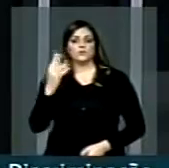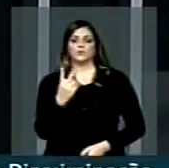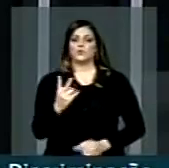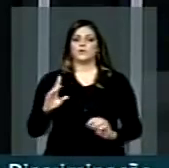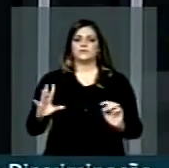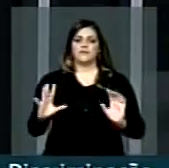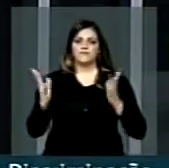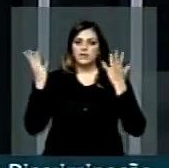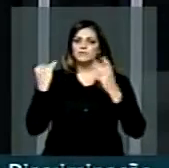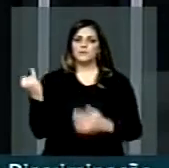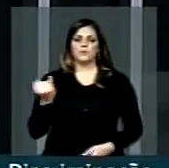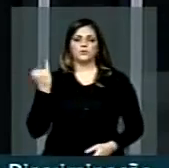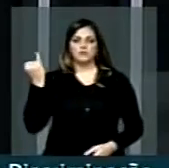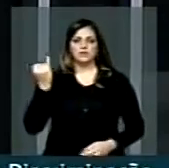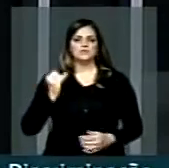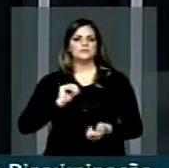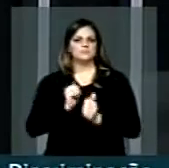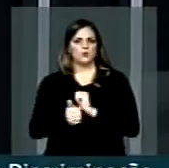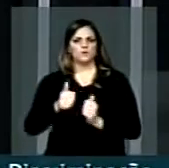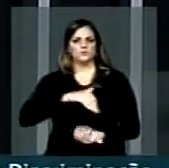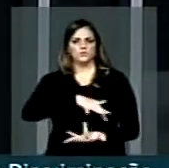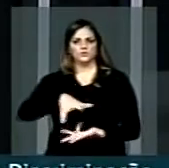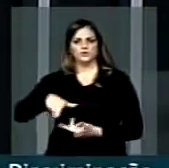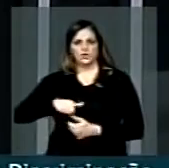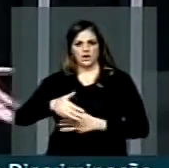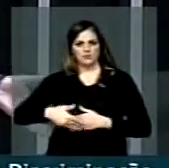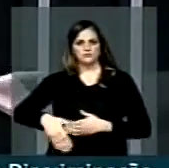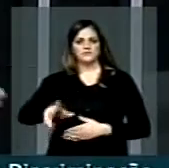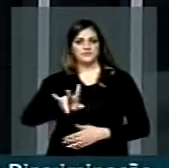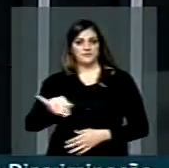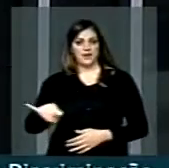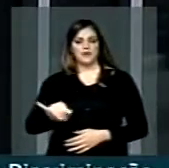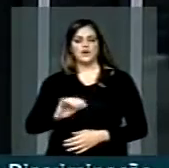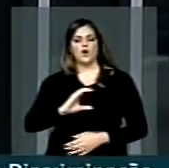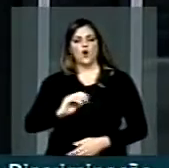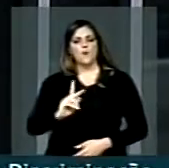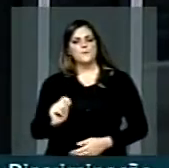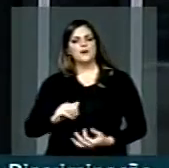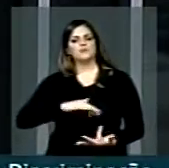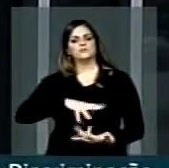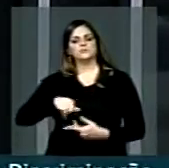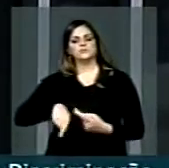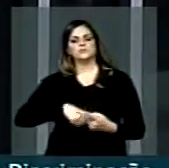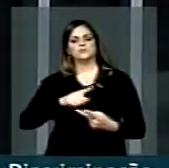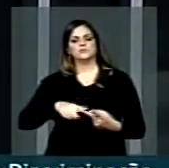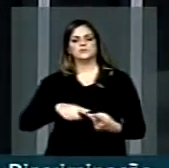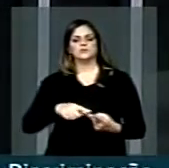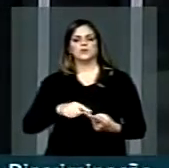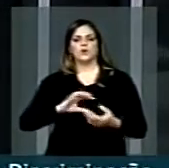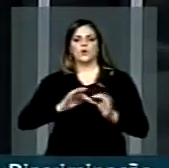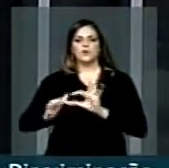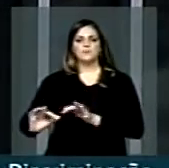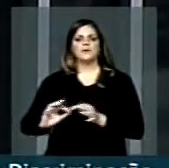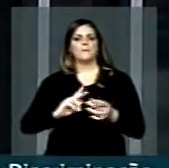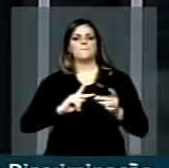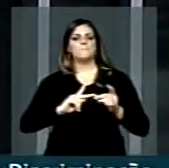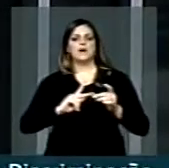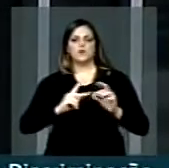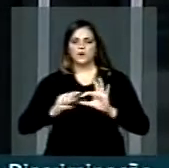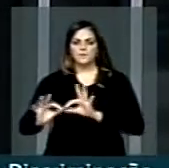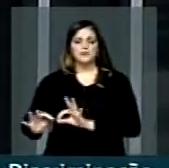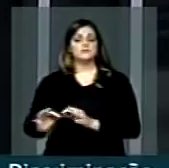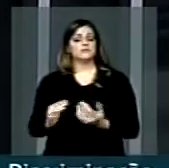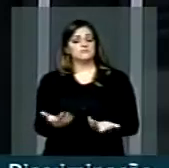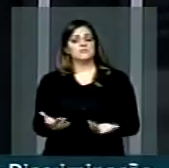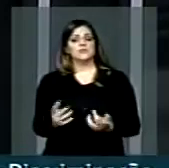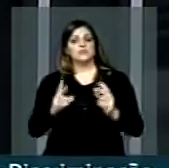eventos importantíssimos do esporte mundial nos próximos anos, agora a Copa do Mundo, em 2016, Olimpíadas e Paralimpíadas,